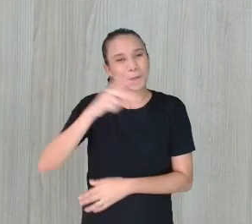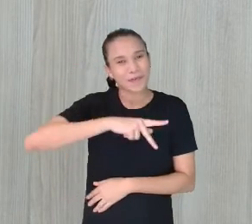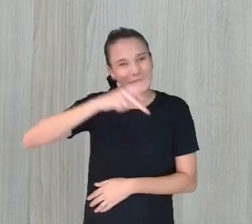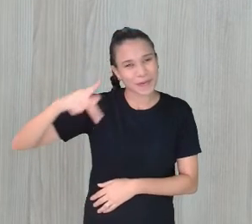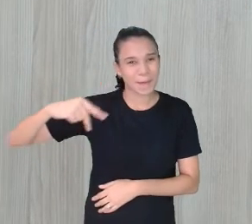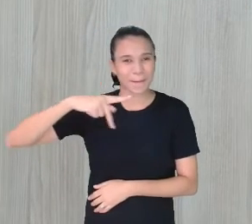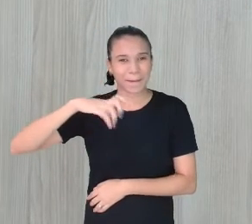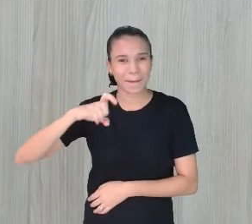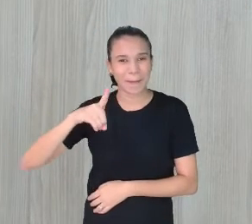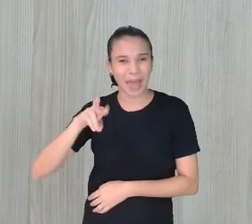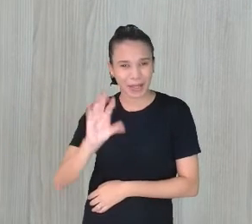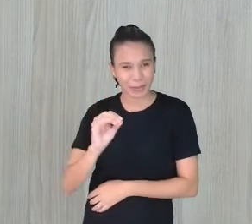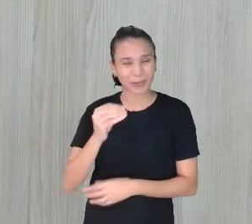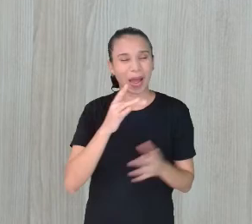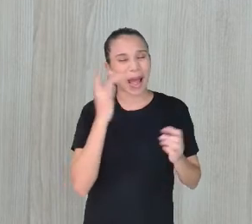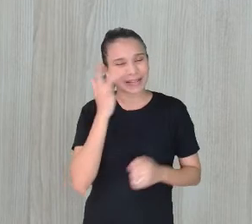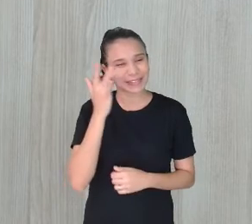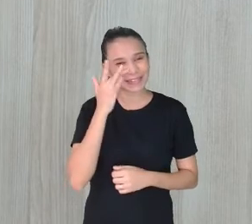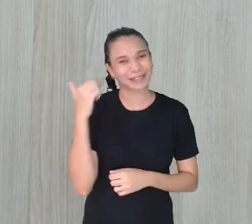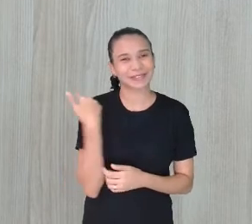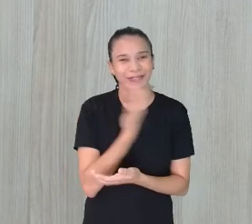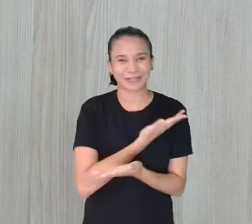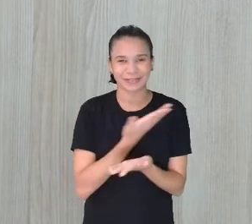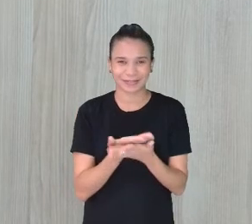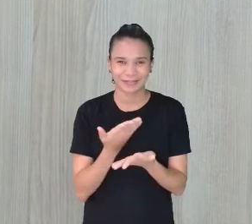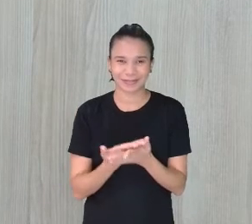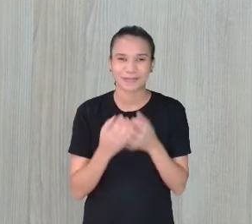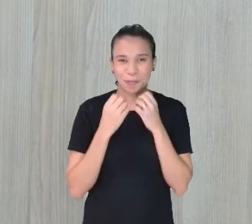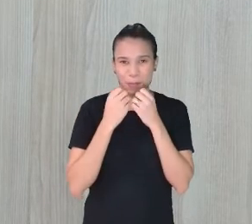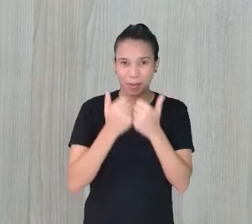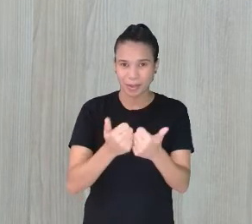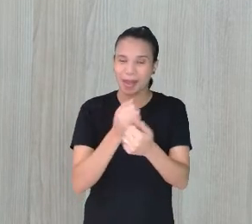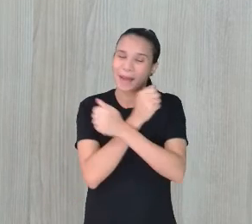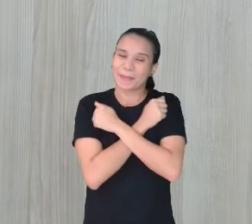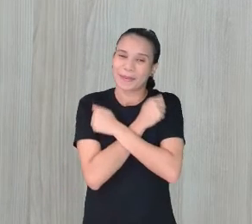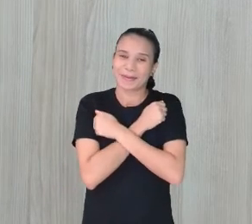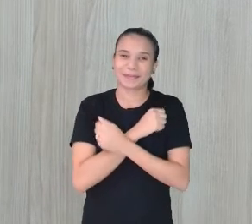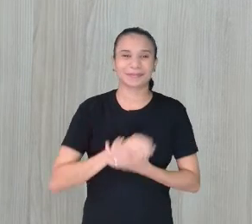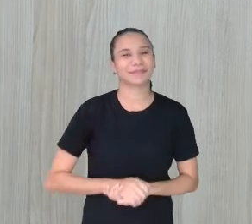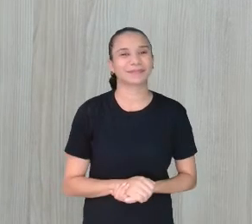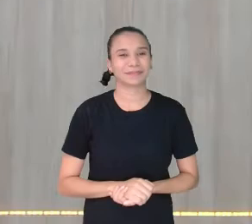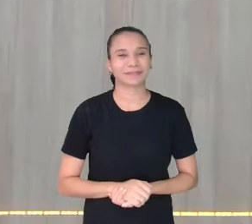tá? E assistindo, prestigiando nossas aulas, tá bom? Um abraço.